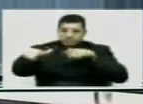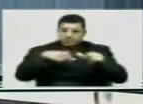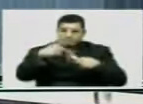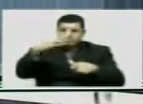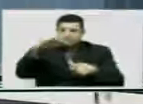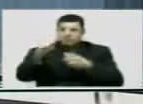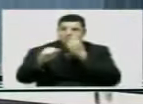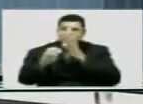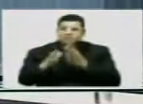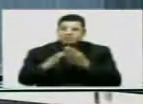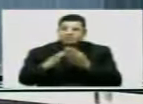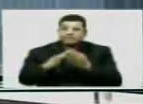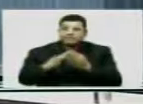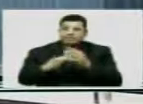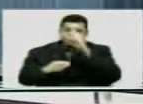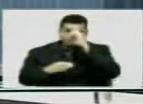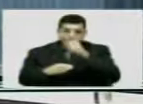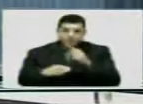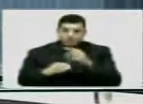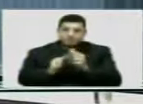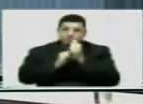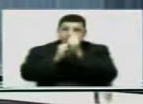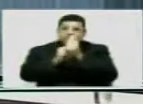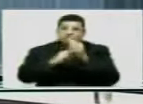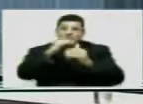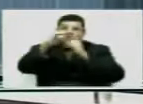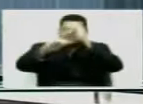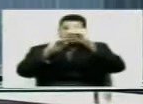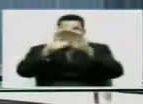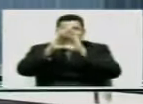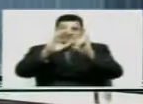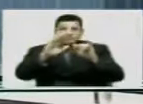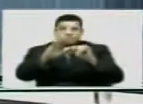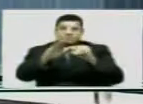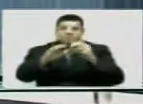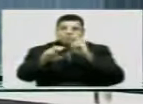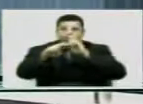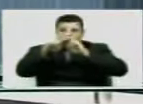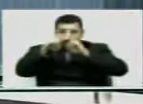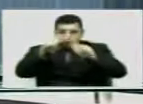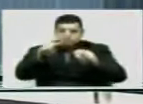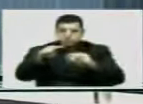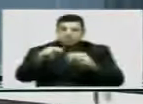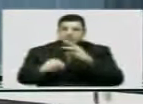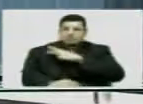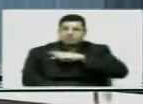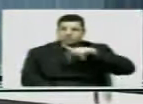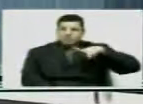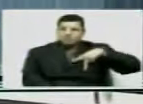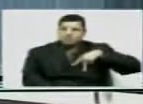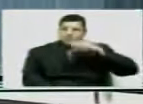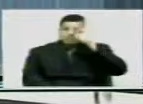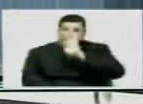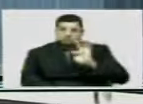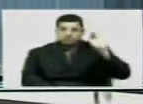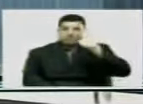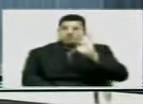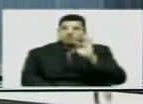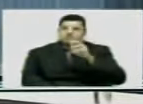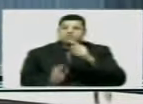gestores públicos em descumprir e seguir com o processo de licitação do monotrilho, o Ministério Público